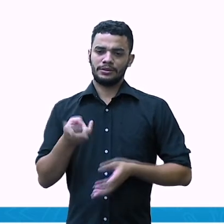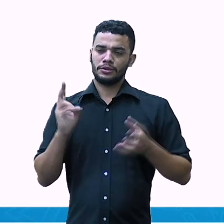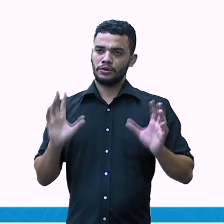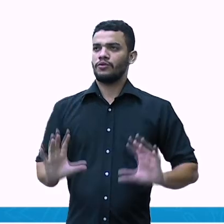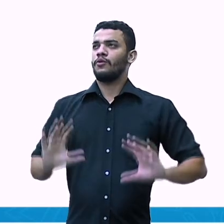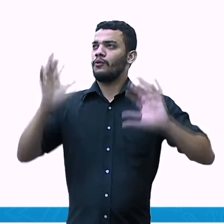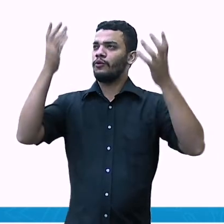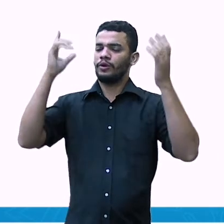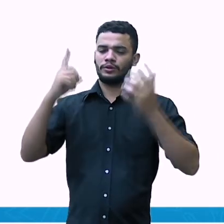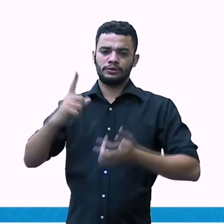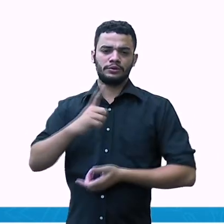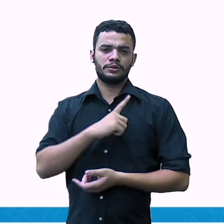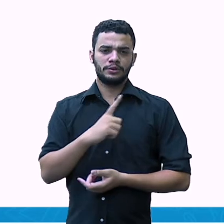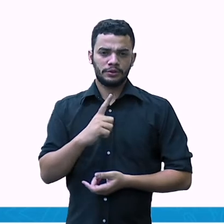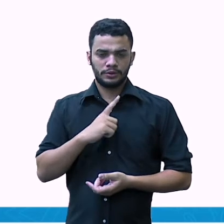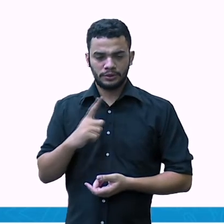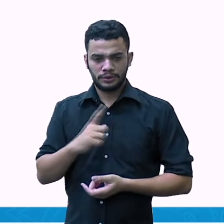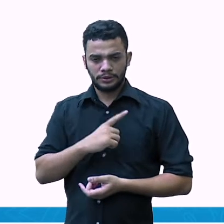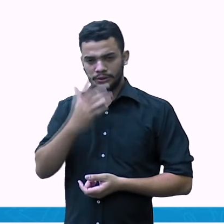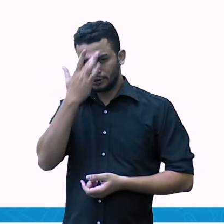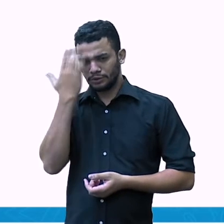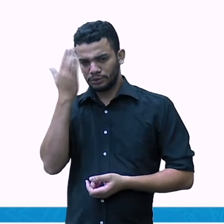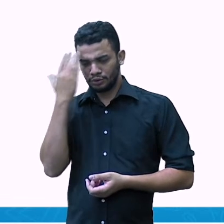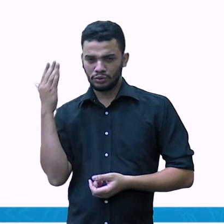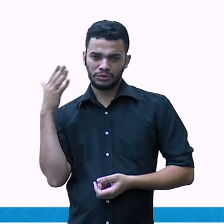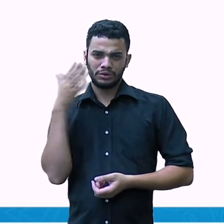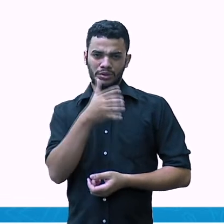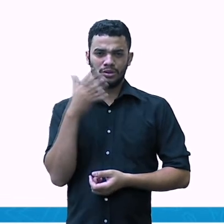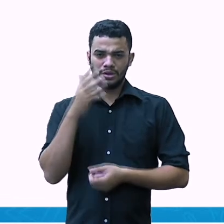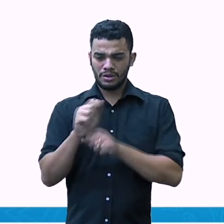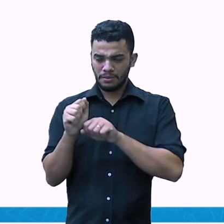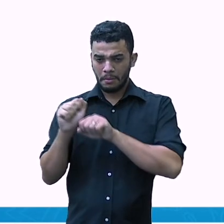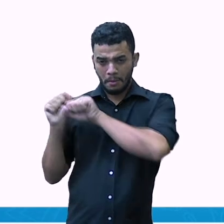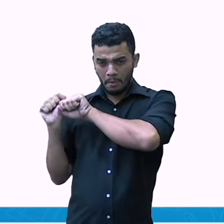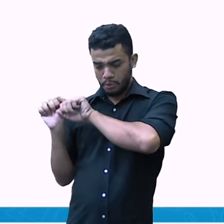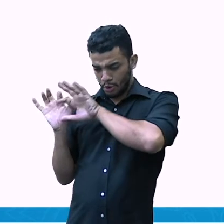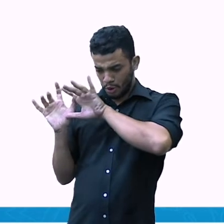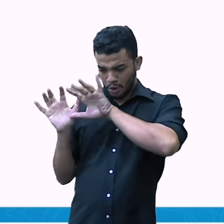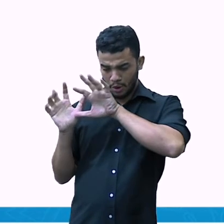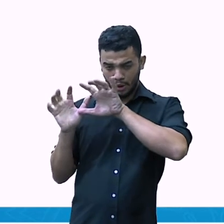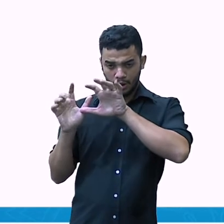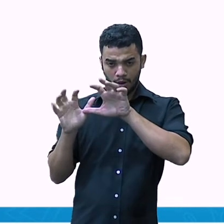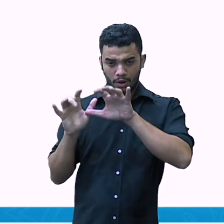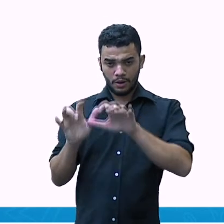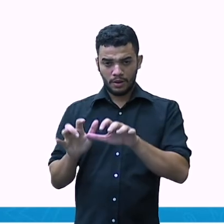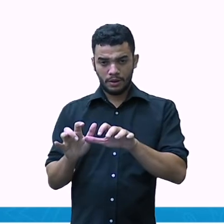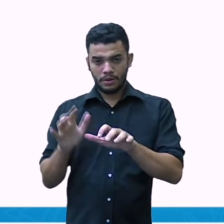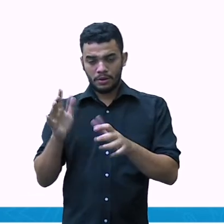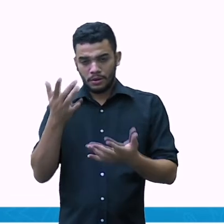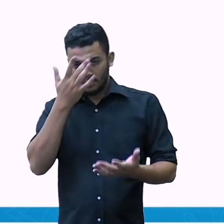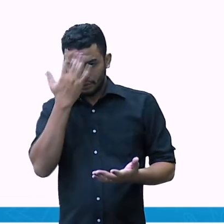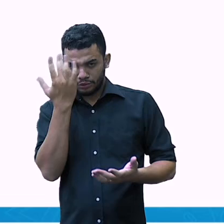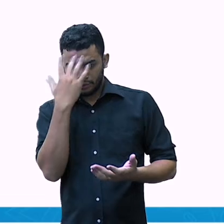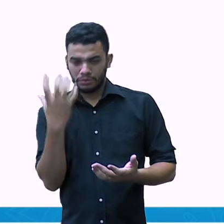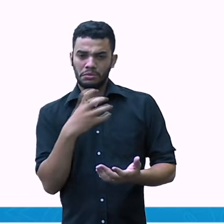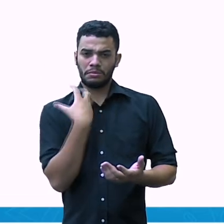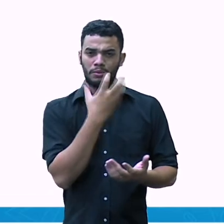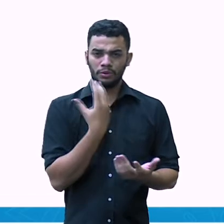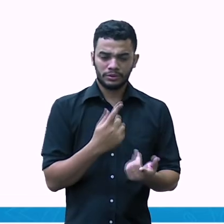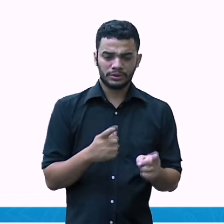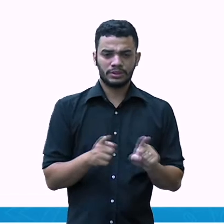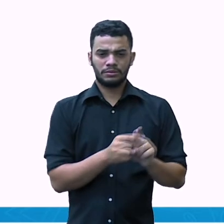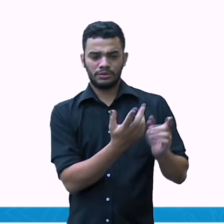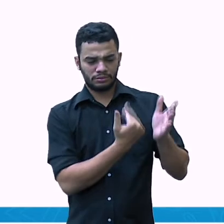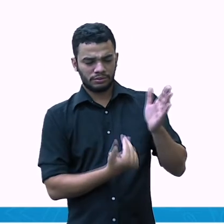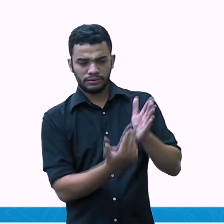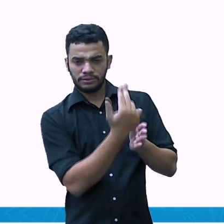das suas festas que são animadas, que recebem grandes artistas. E aí, agora conseguiu?